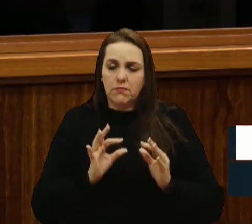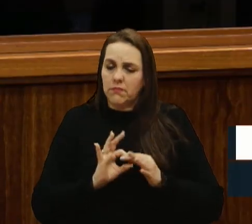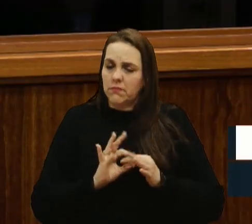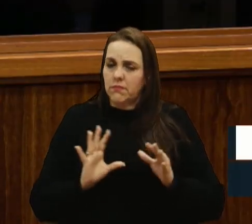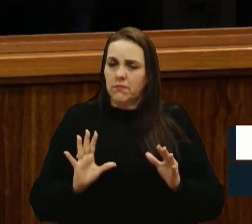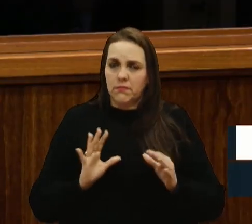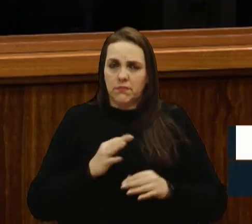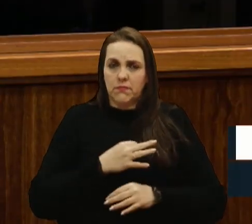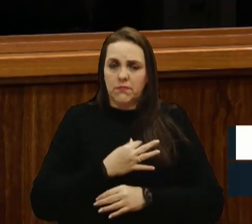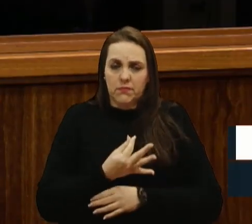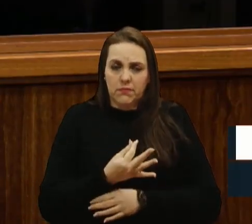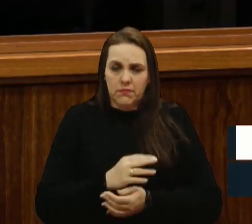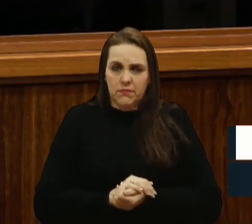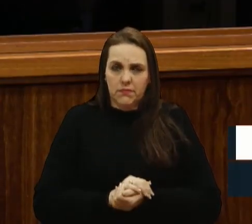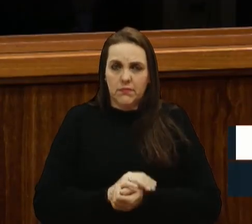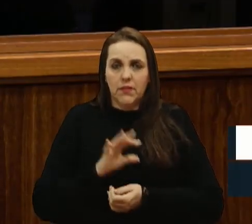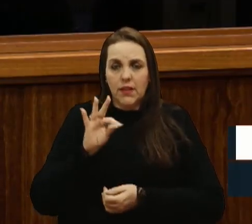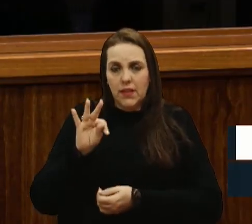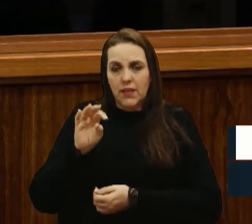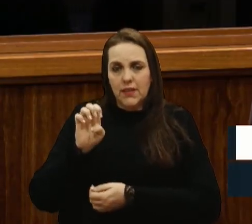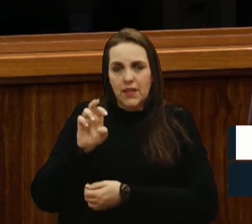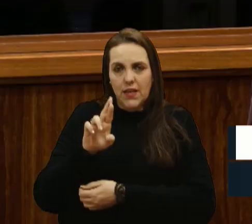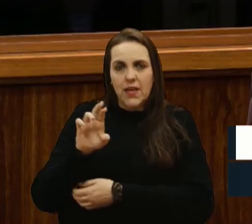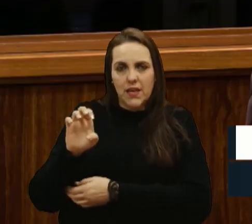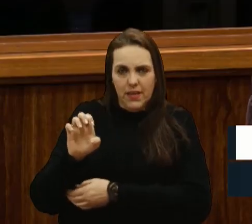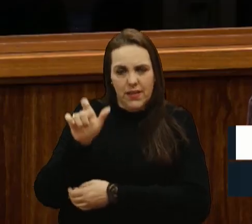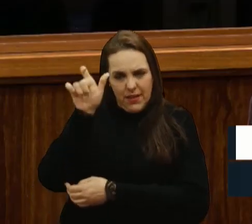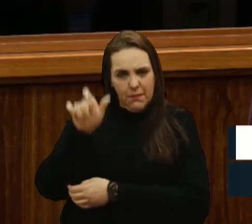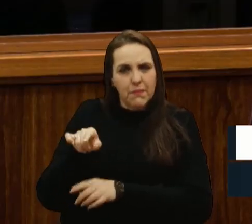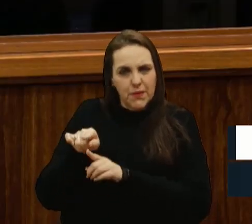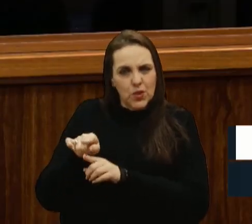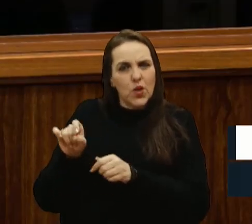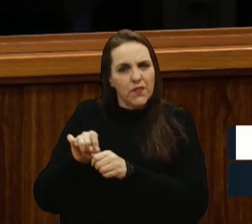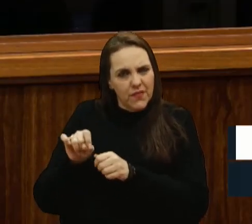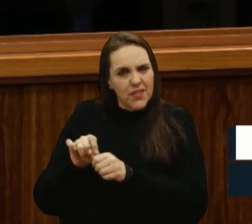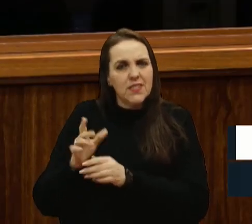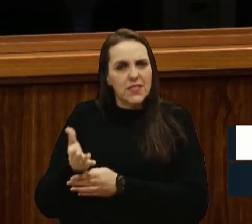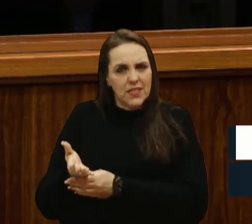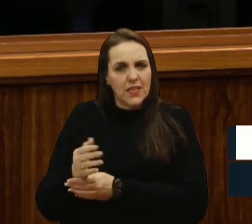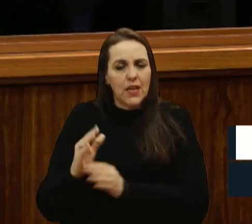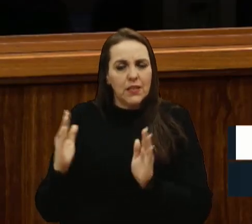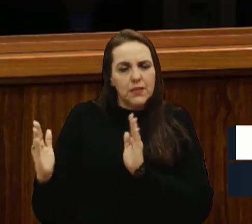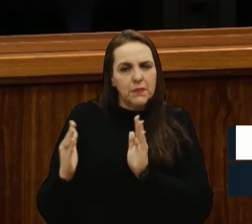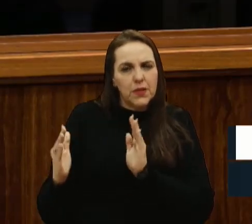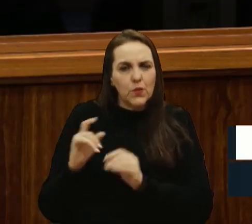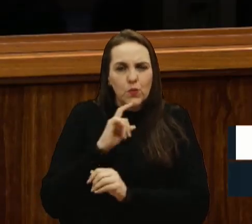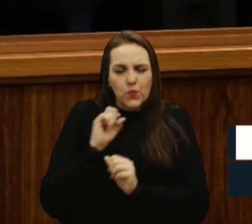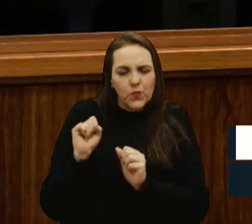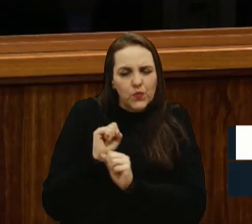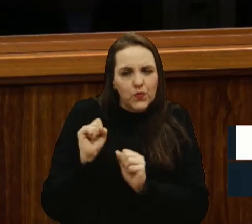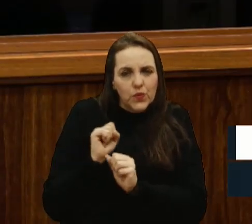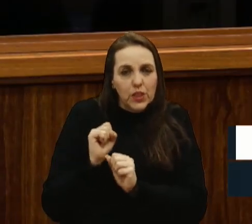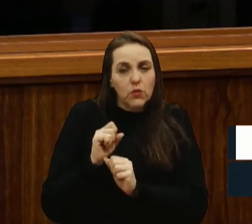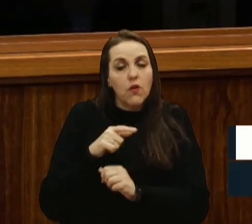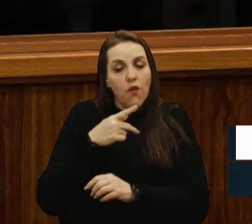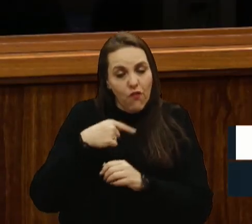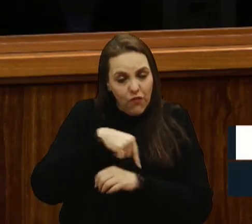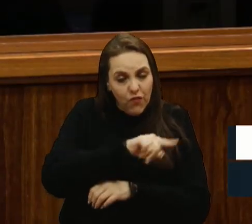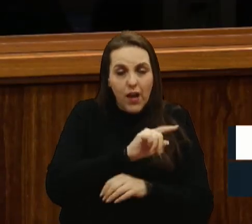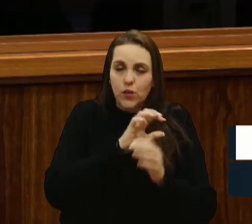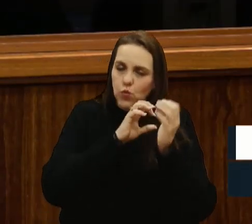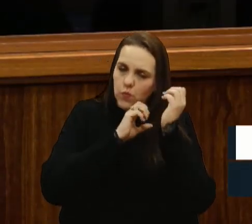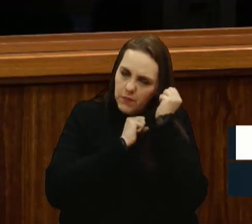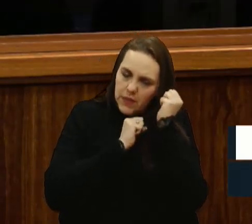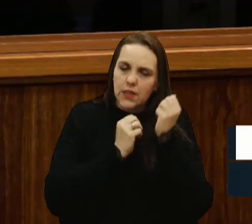espontânea, que a Tere é que fazia isso, que neste período de frio as pessoas iam para dormir, tinham